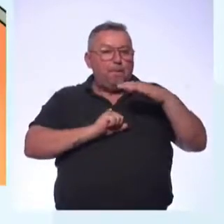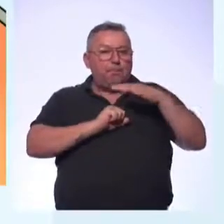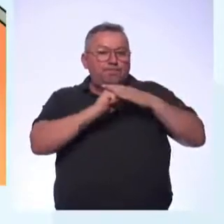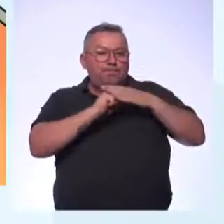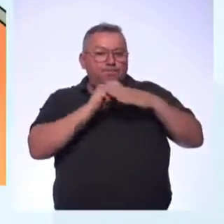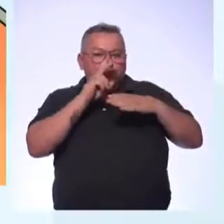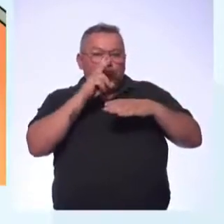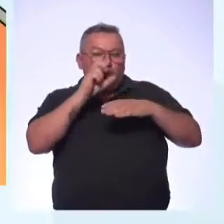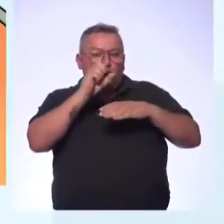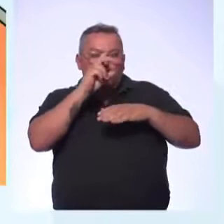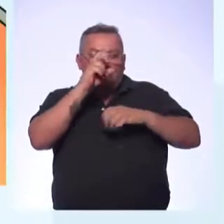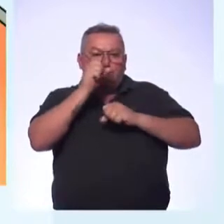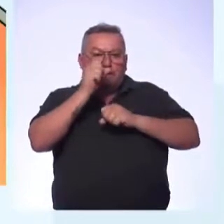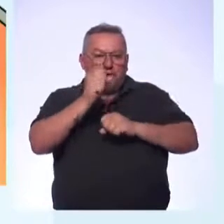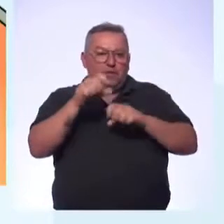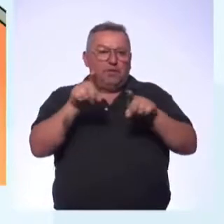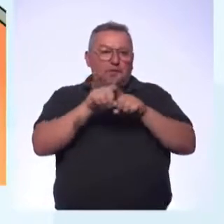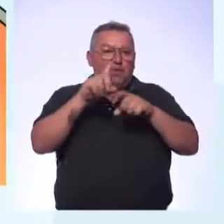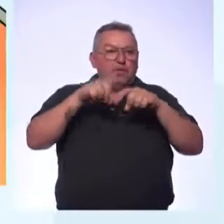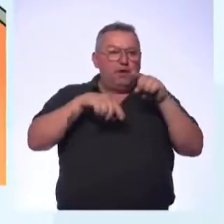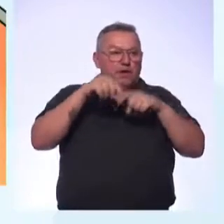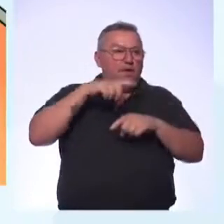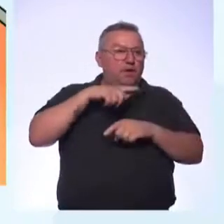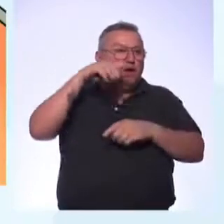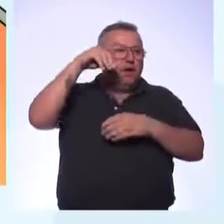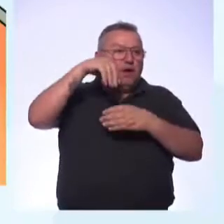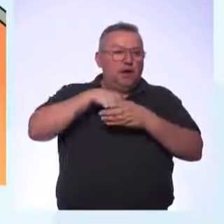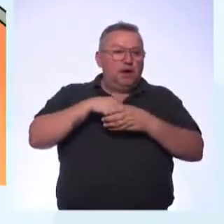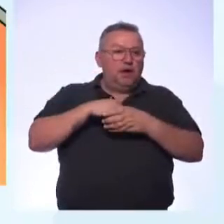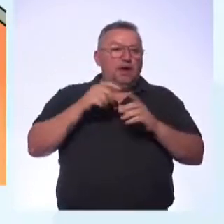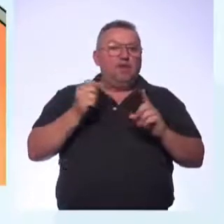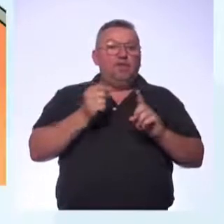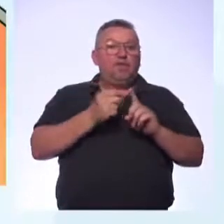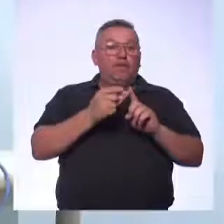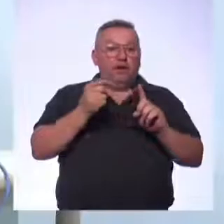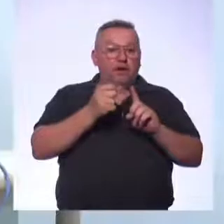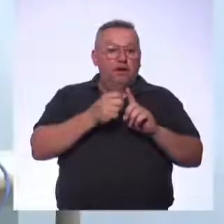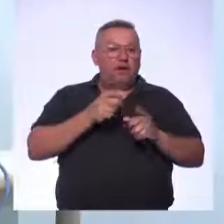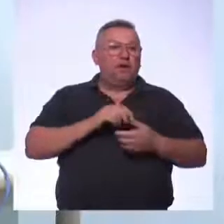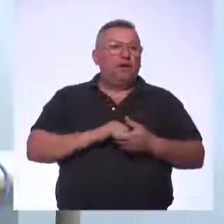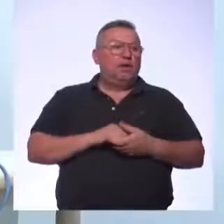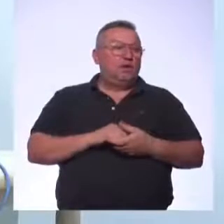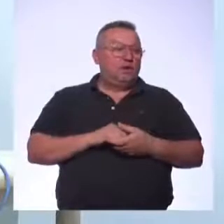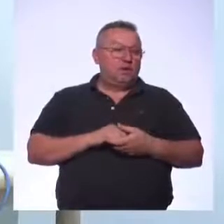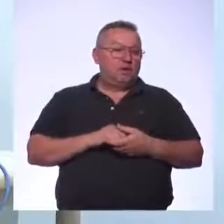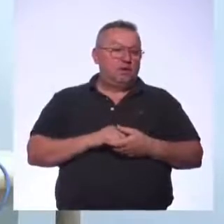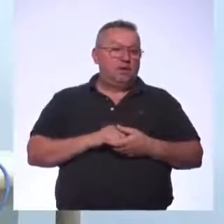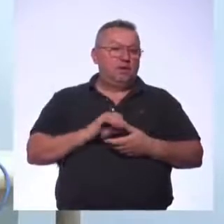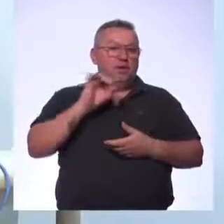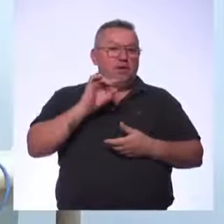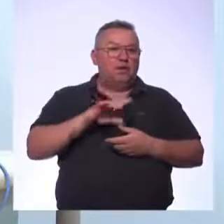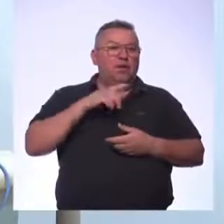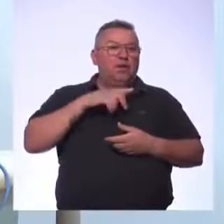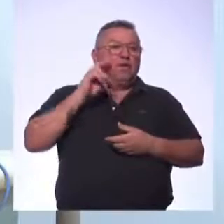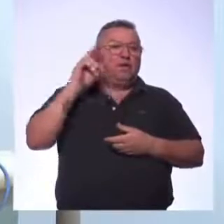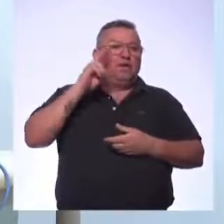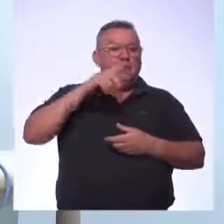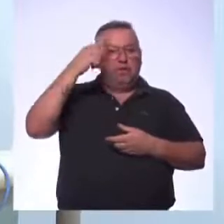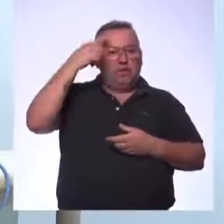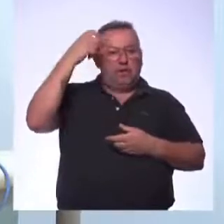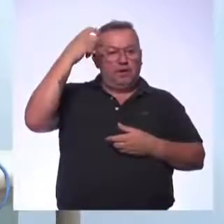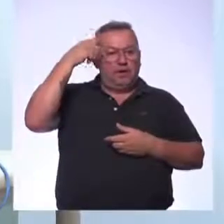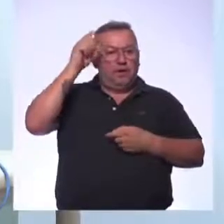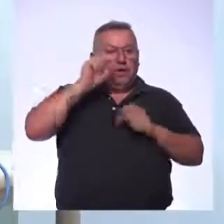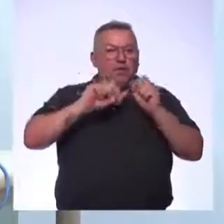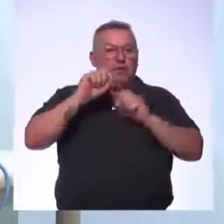cima dele e por causa do material que tem lá, né, que é principalmente o ferro e o níquel, perfeito? Então é só para vocês terem aí uma ideia do